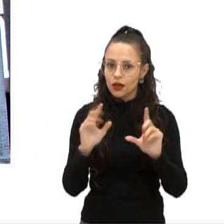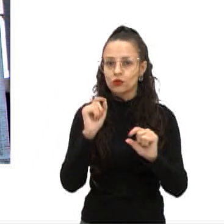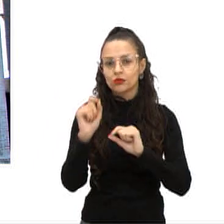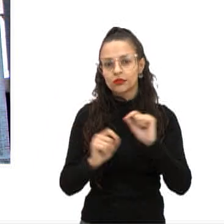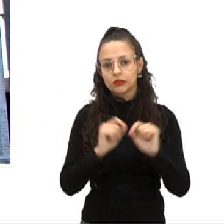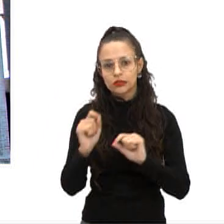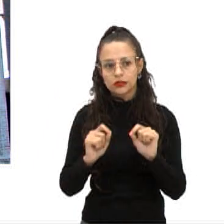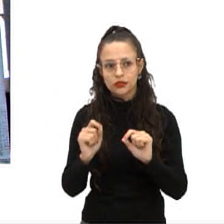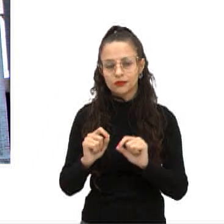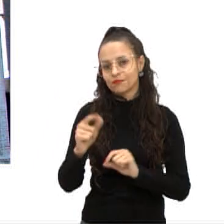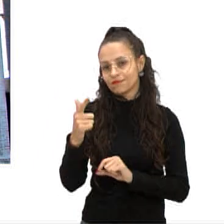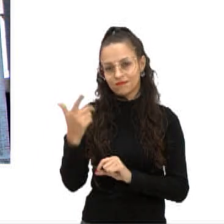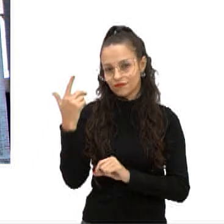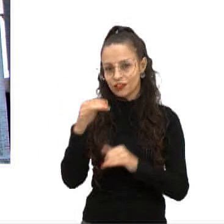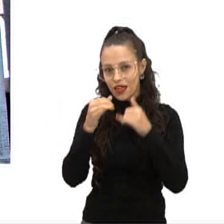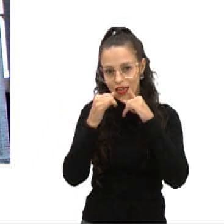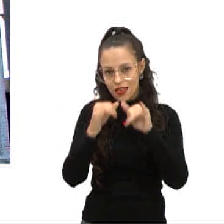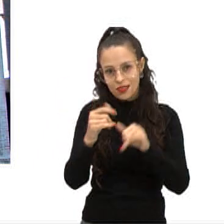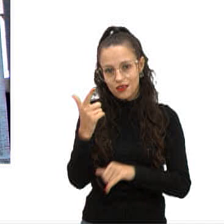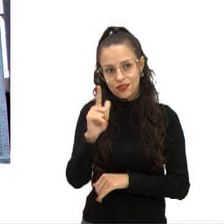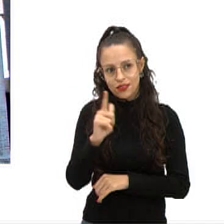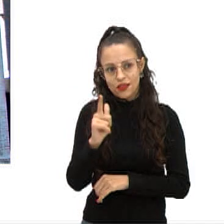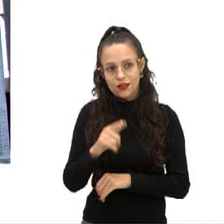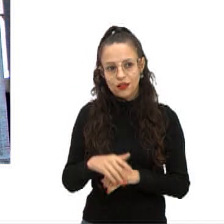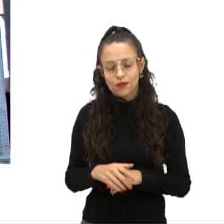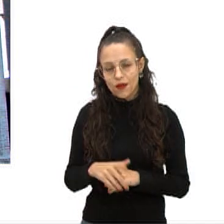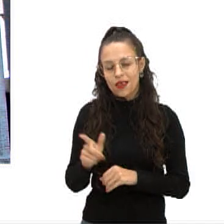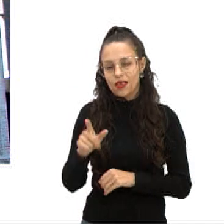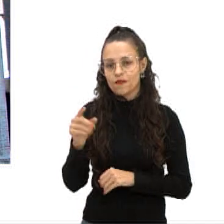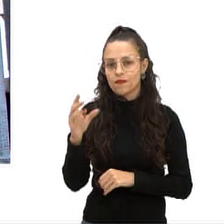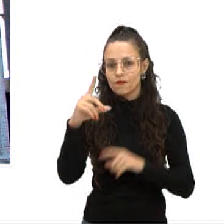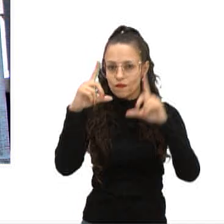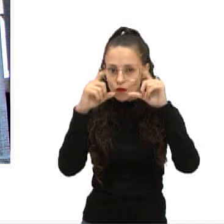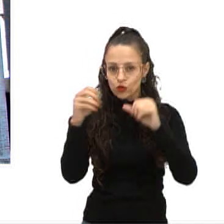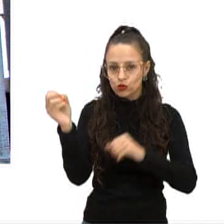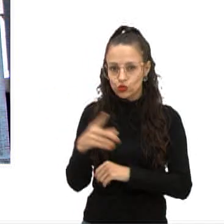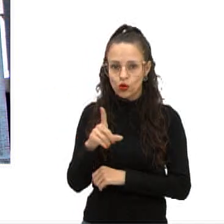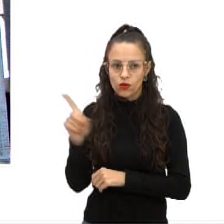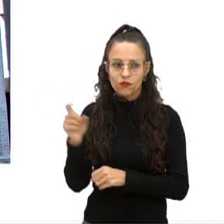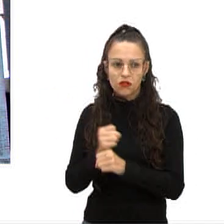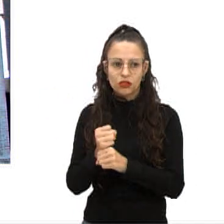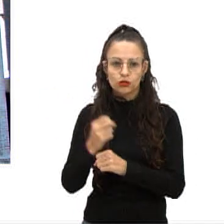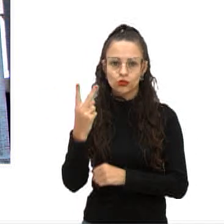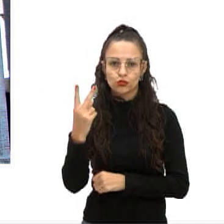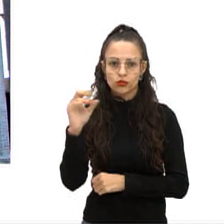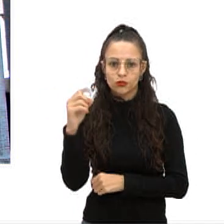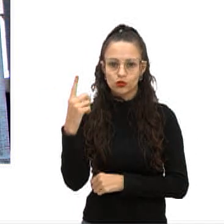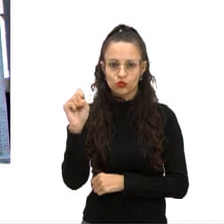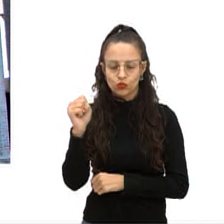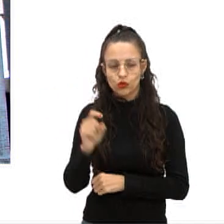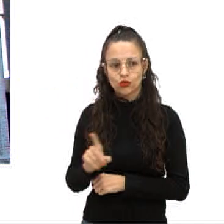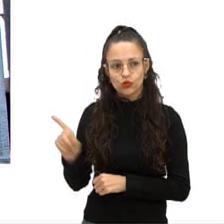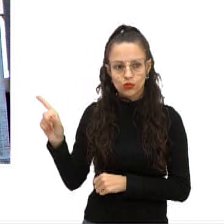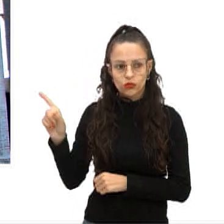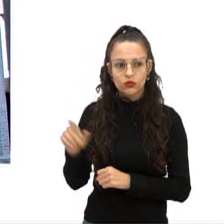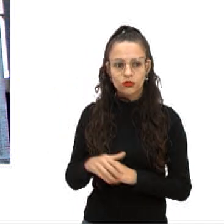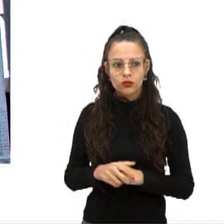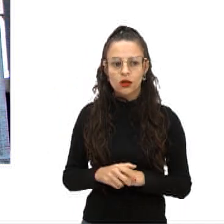tinha luz elétrica, então aqui é uma foto mais recente, tá? Se não me engano é de 2018, né? Mas